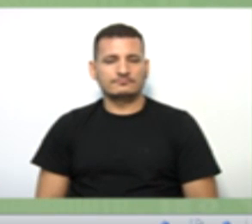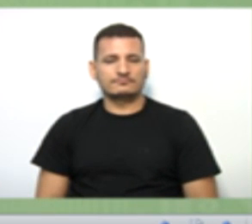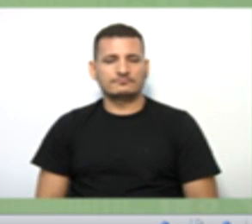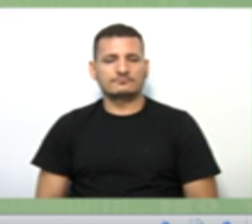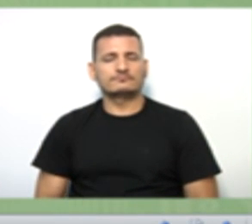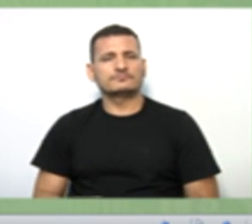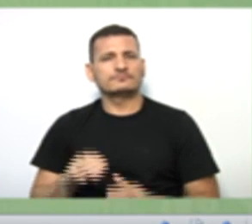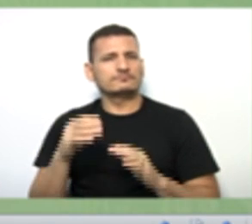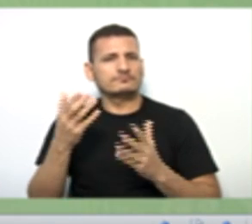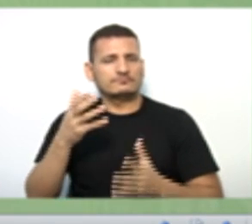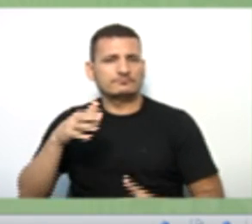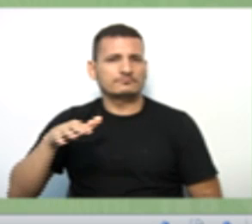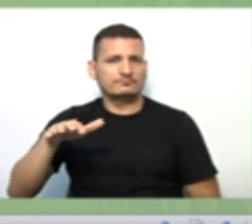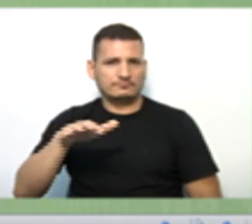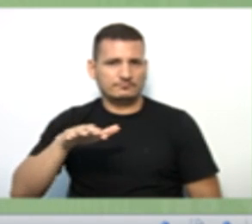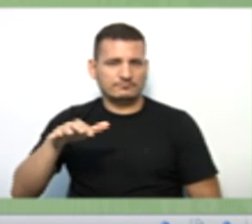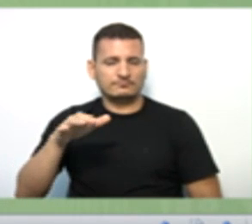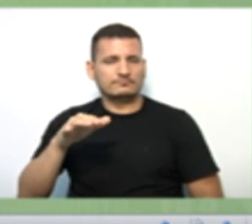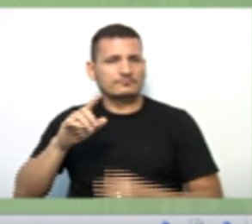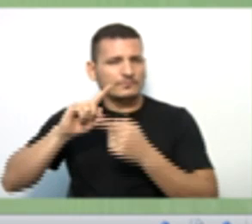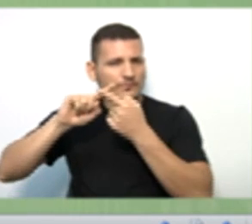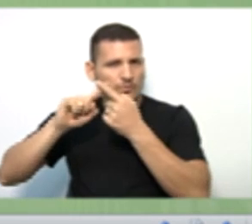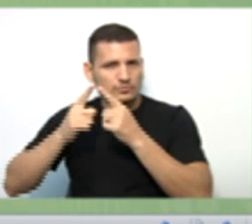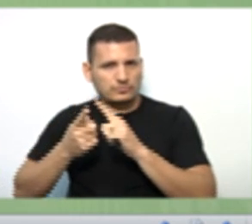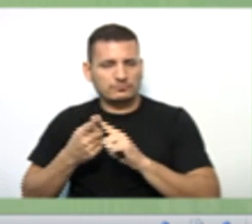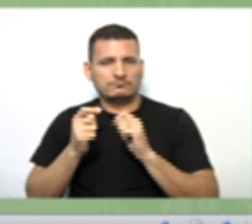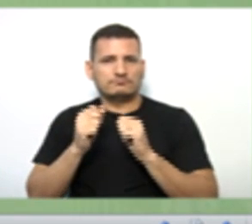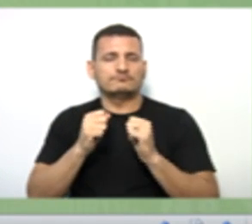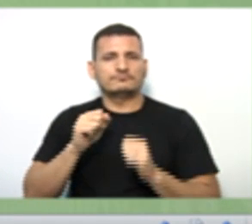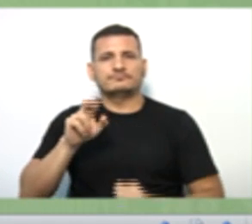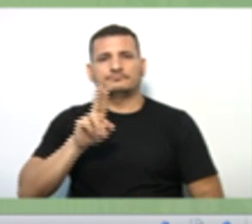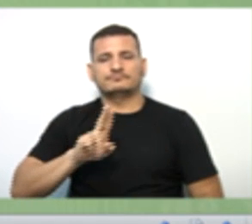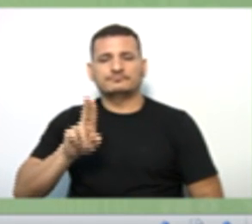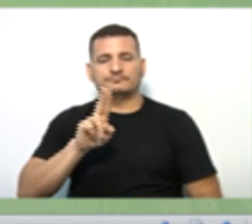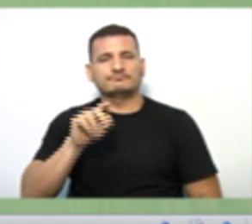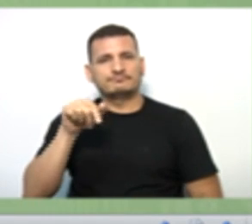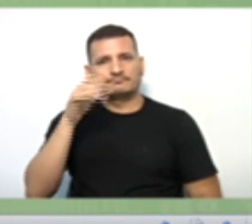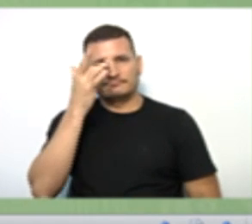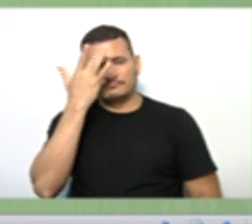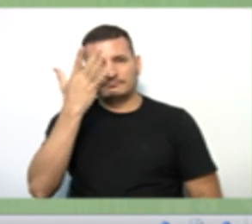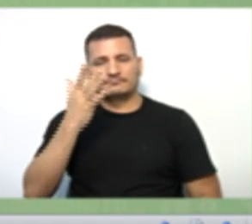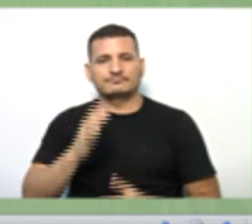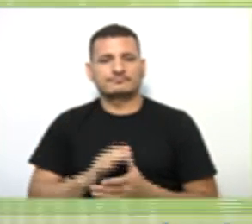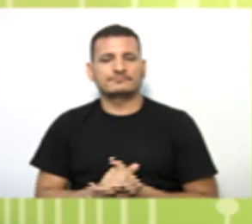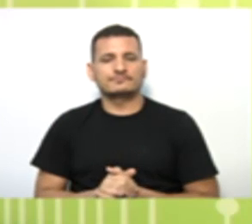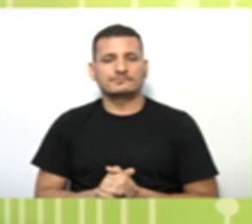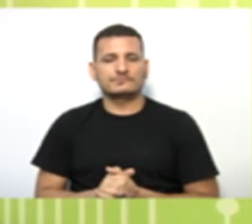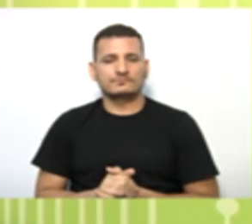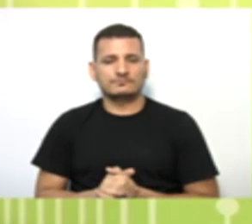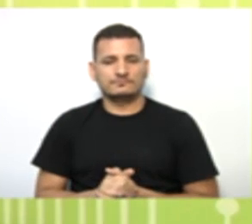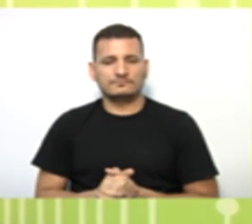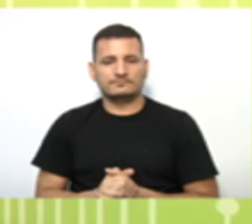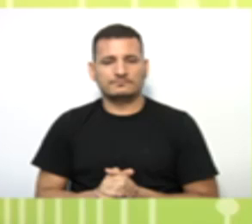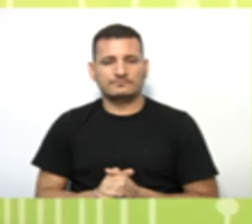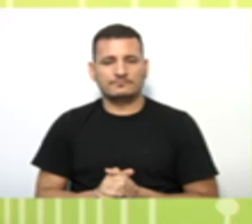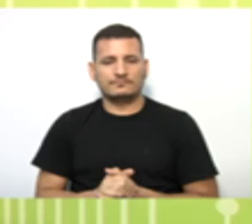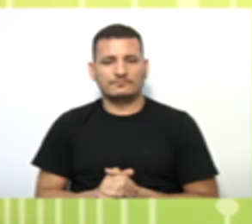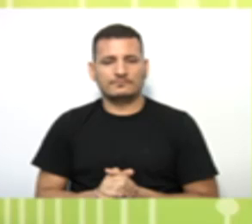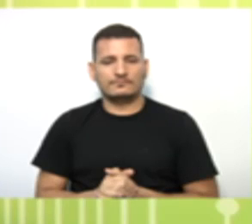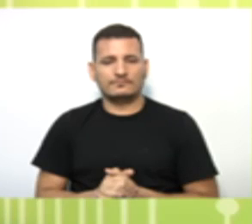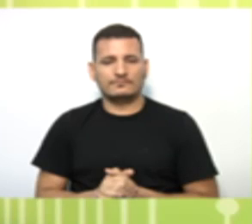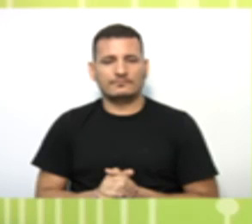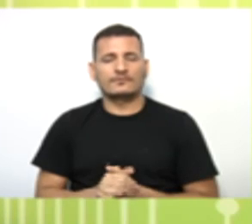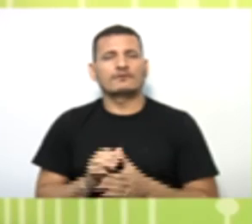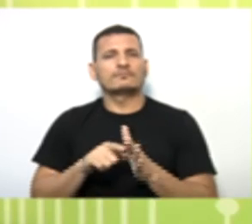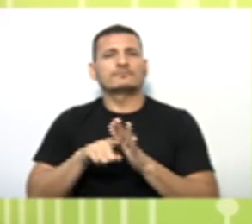Quais as áreas onde o pensamento lógico pode ser aplicado? Isso aqui é muito fácil. Isso aqui é muito fácil. Aí eu quero que vocês venham para mim aqui agora, rapidinho.